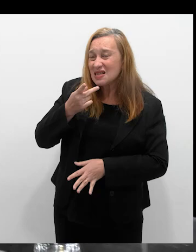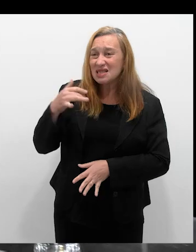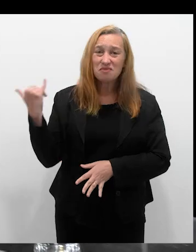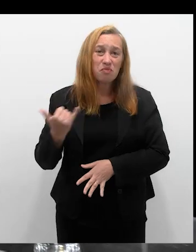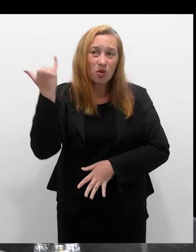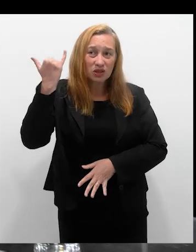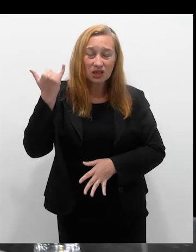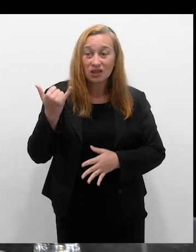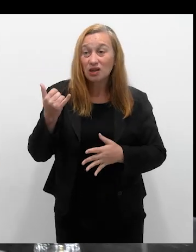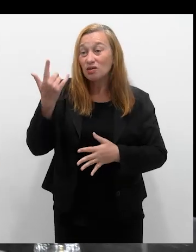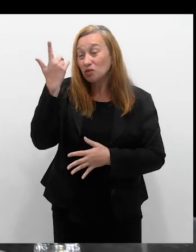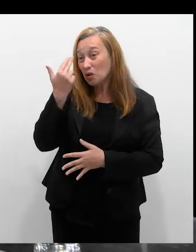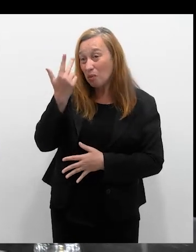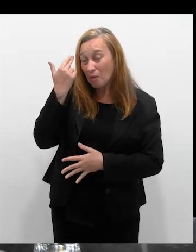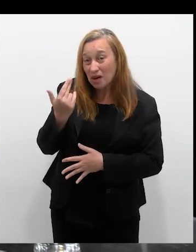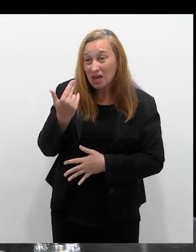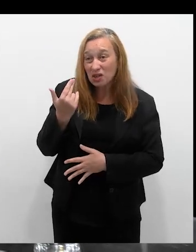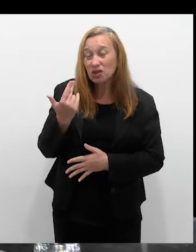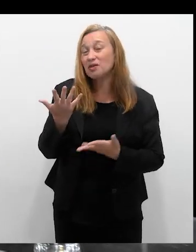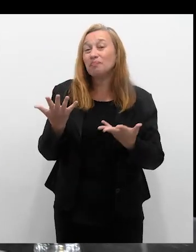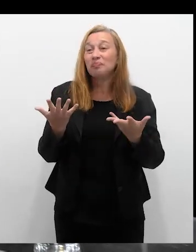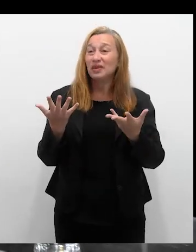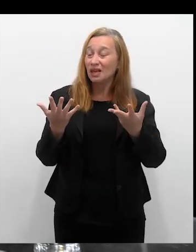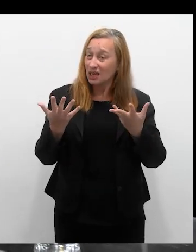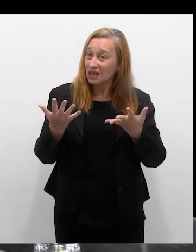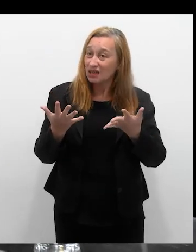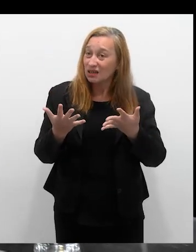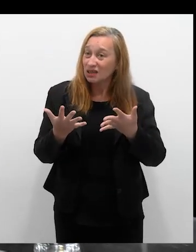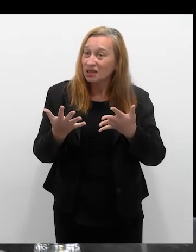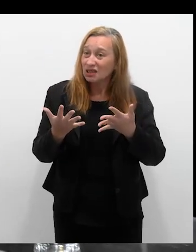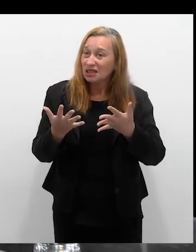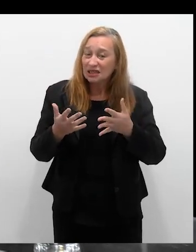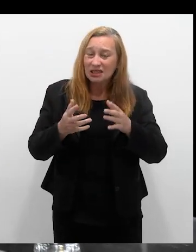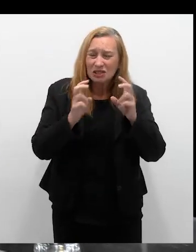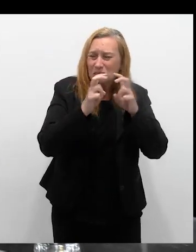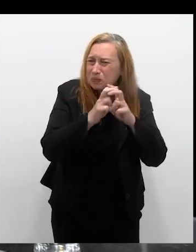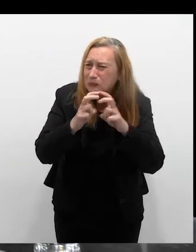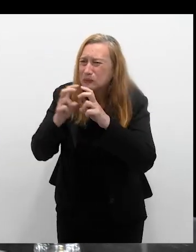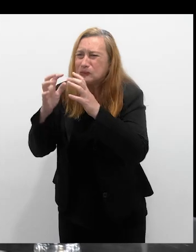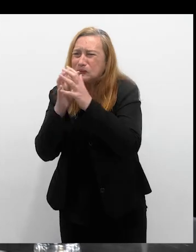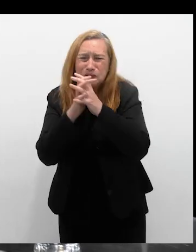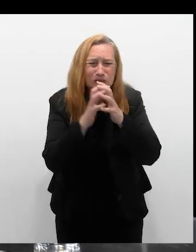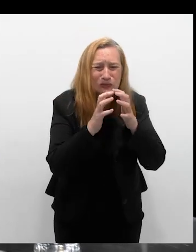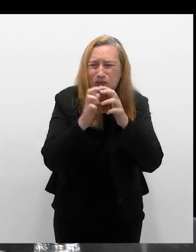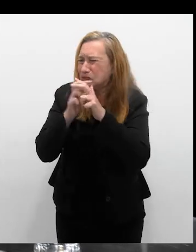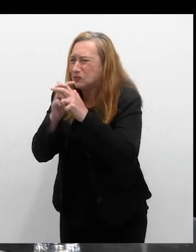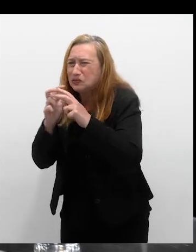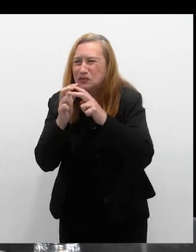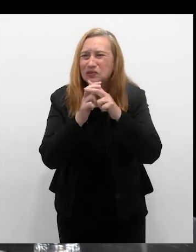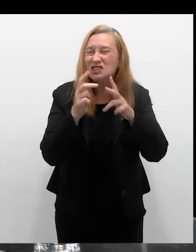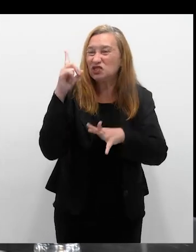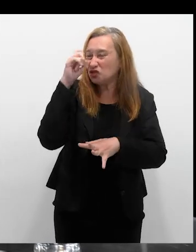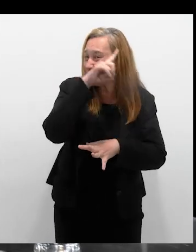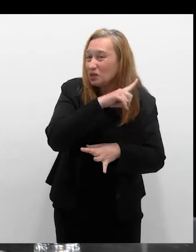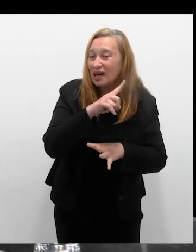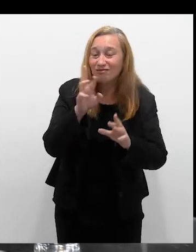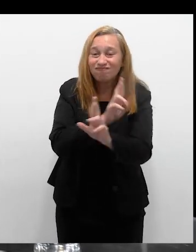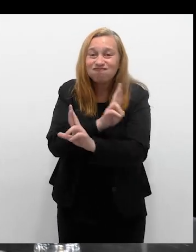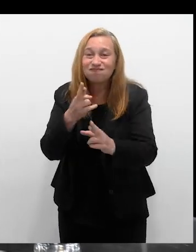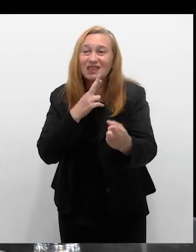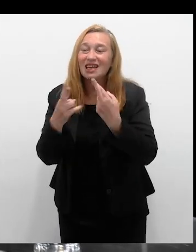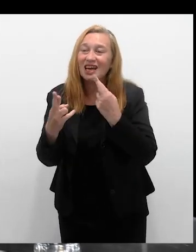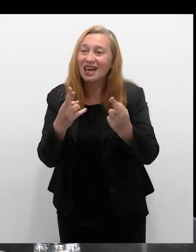ou seja, a pessoa geralmente acaba tendo muitas brigas, muitas indisposições ou dificuldade de